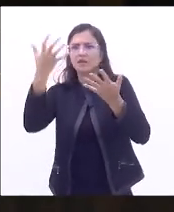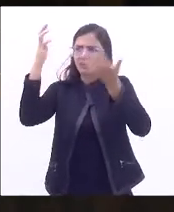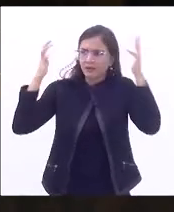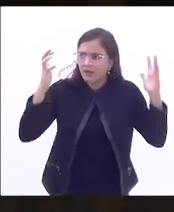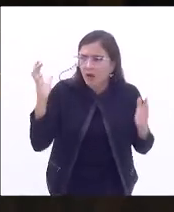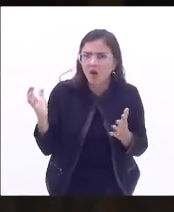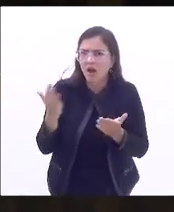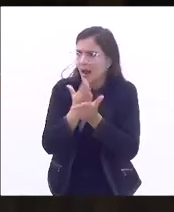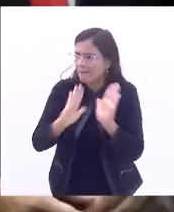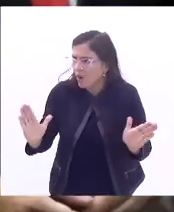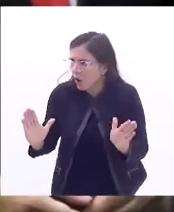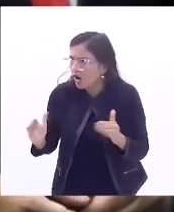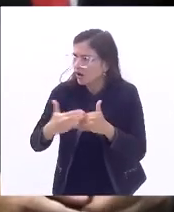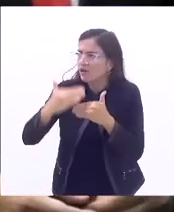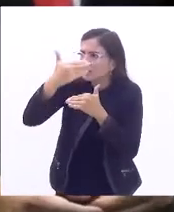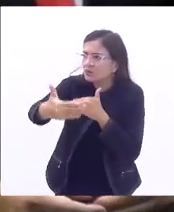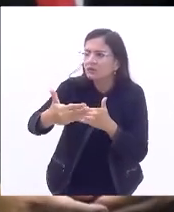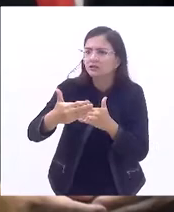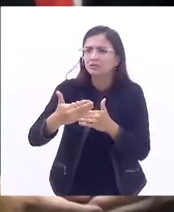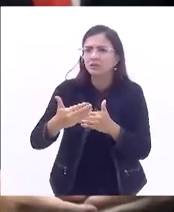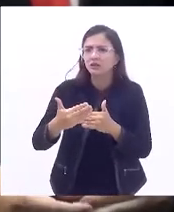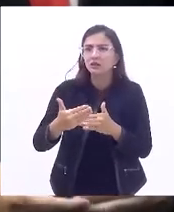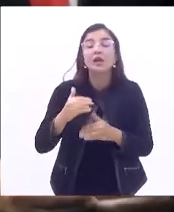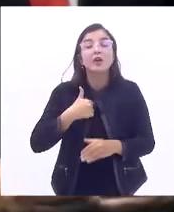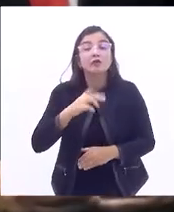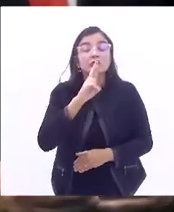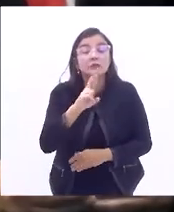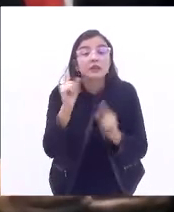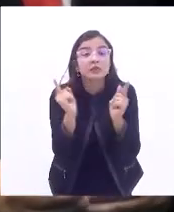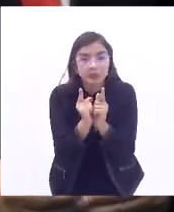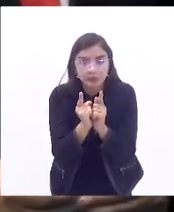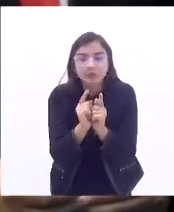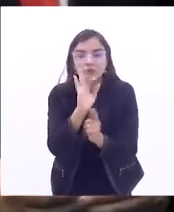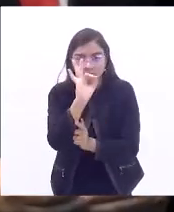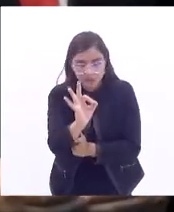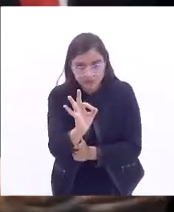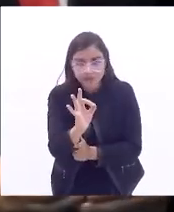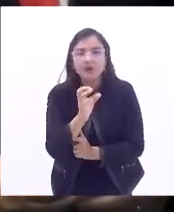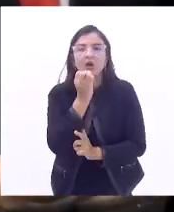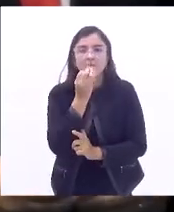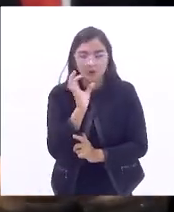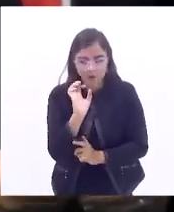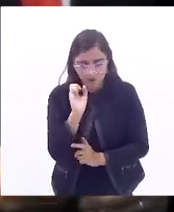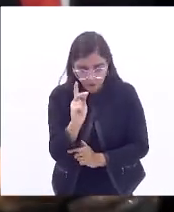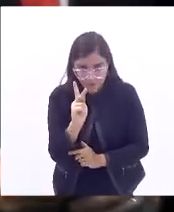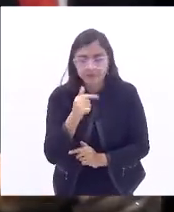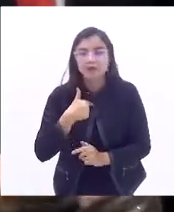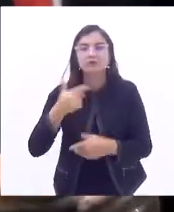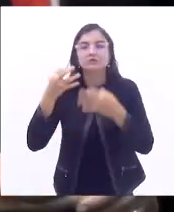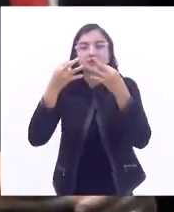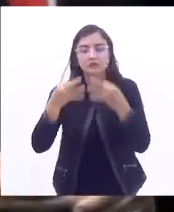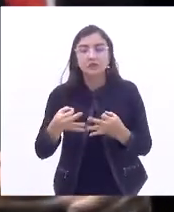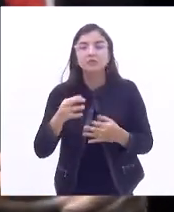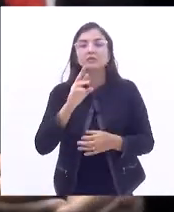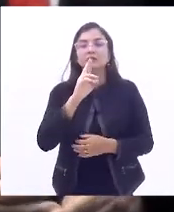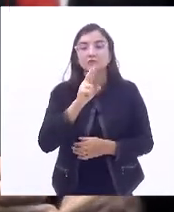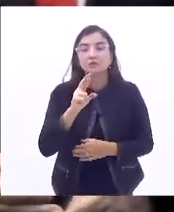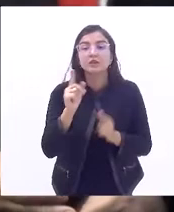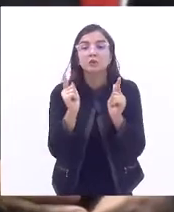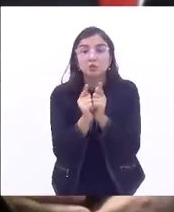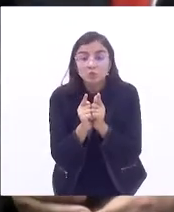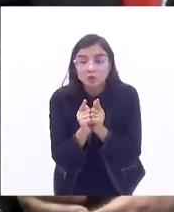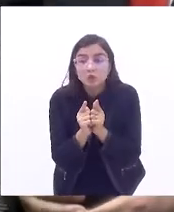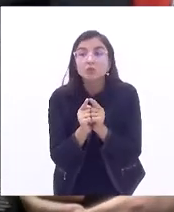o benefício. Vossa Excelência me perguntou, vou responder muito brevemente, de forma correta. O